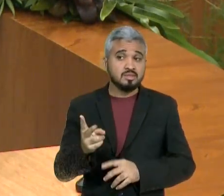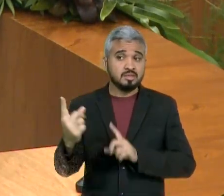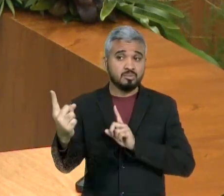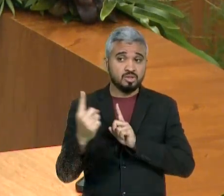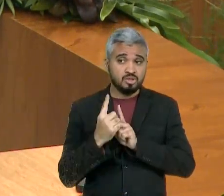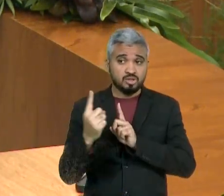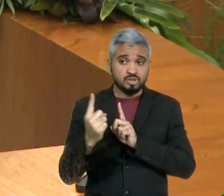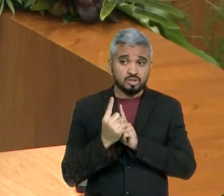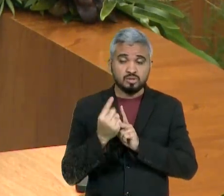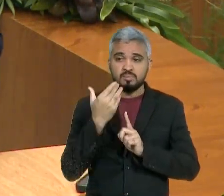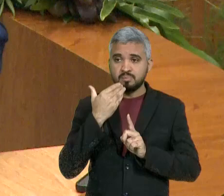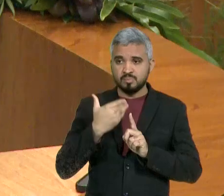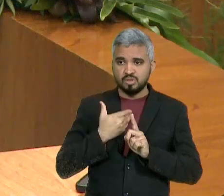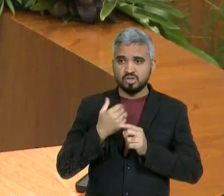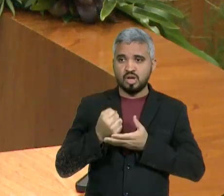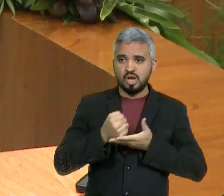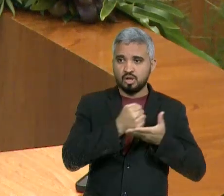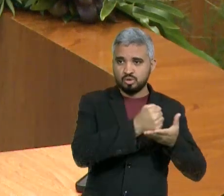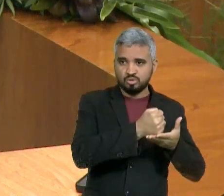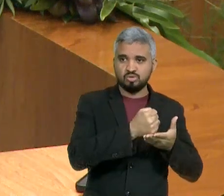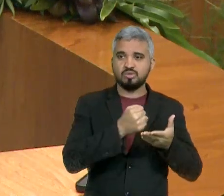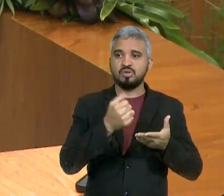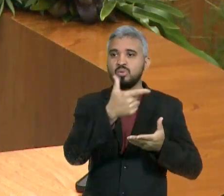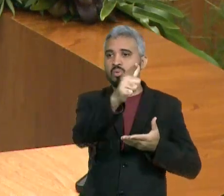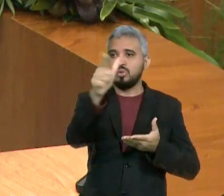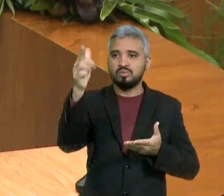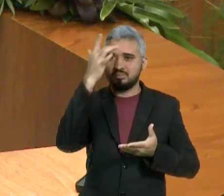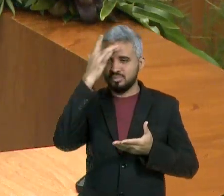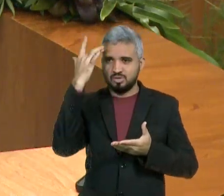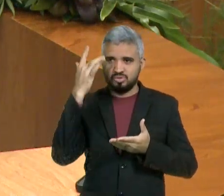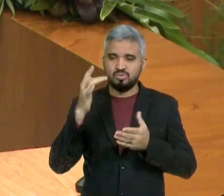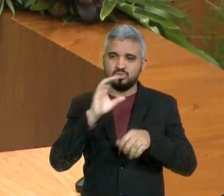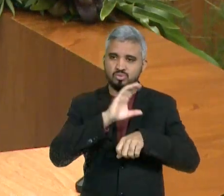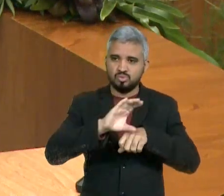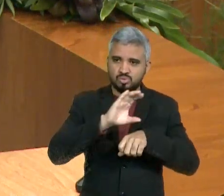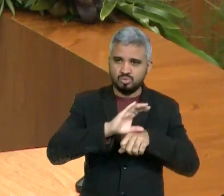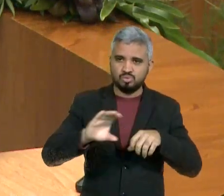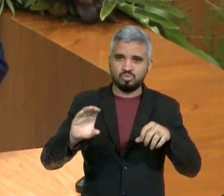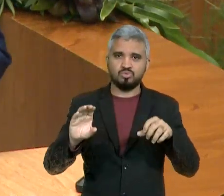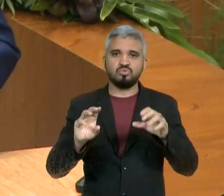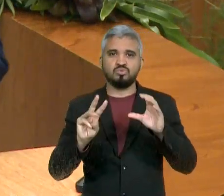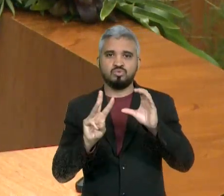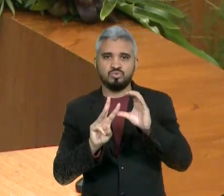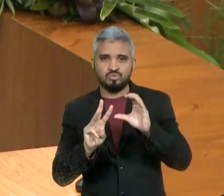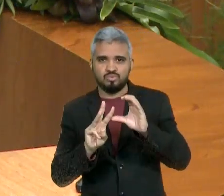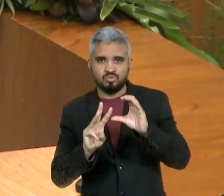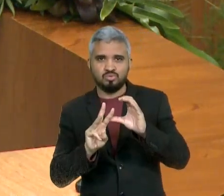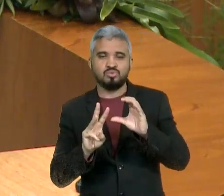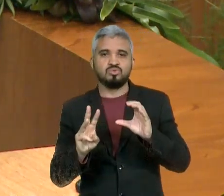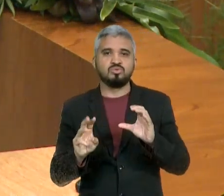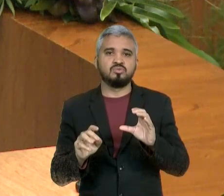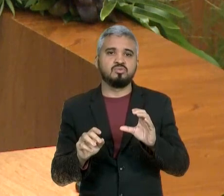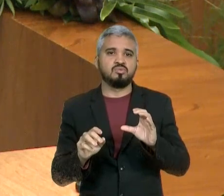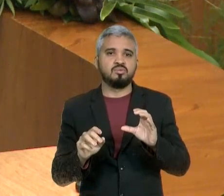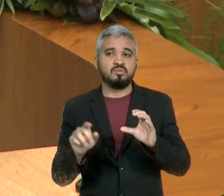alguém, no curso Hélio, alguma coisa. Tenho o maior respeito por você. Meu médico veterinário, blogueiro veterinário.